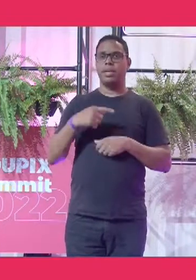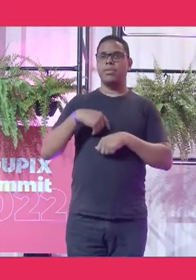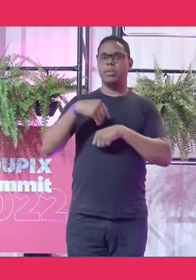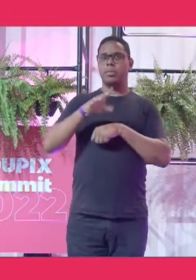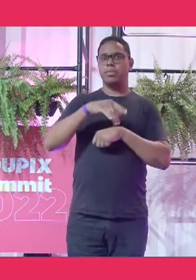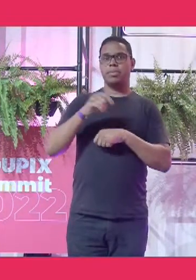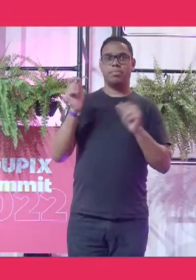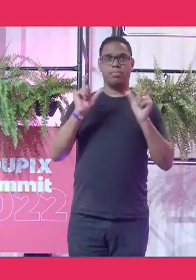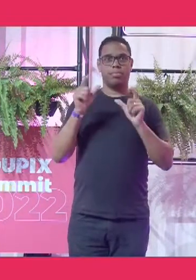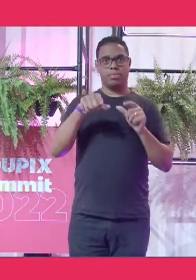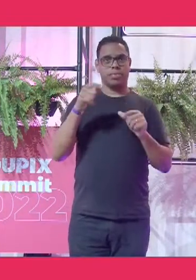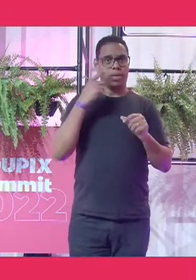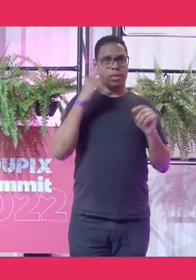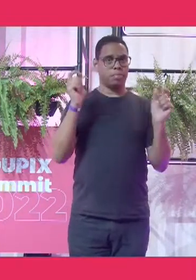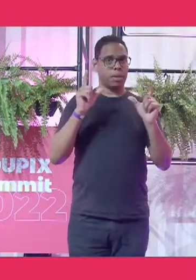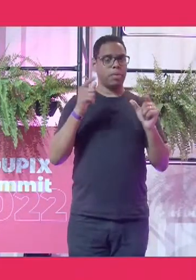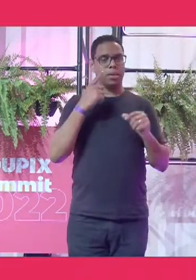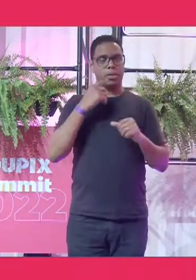vocês. Alerta, gatilho.